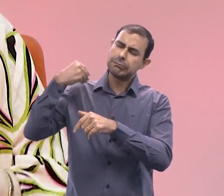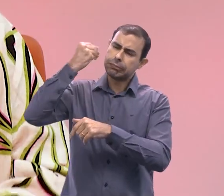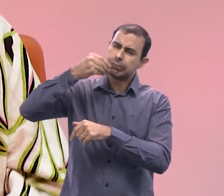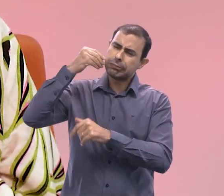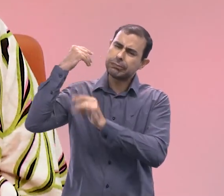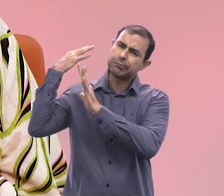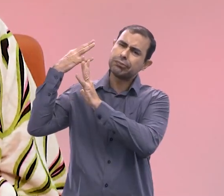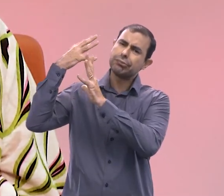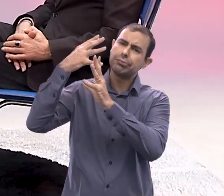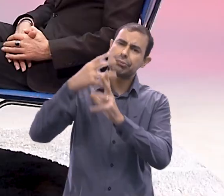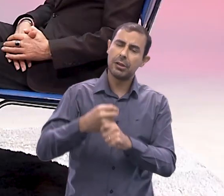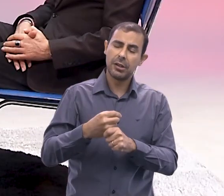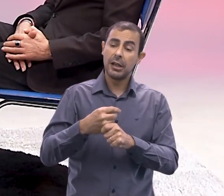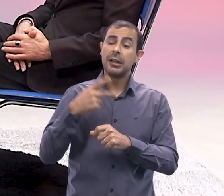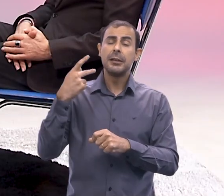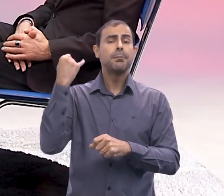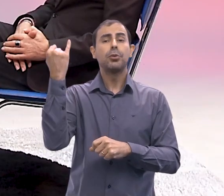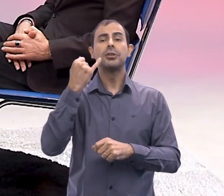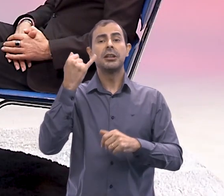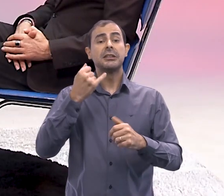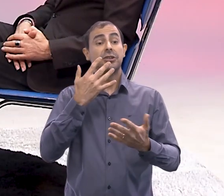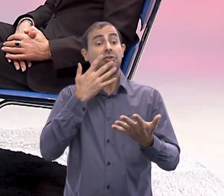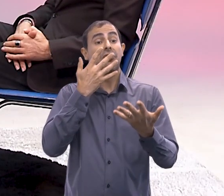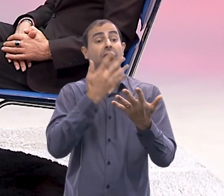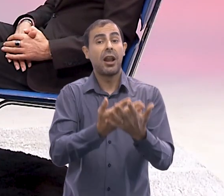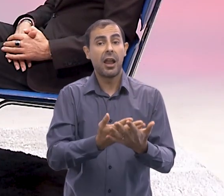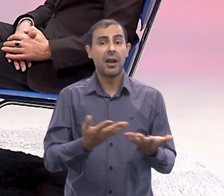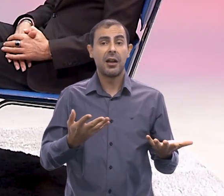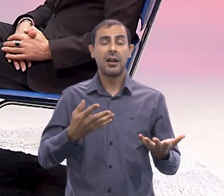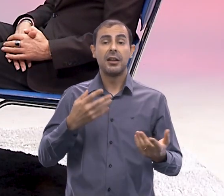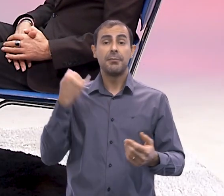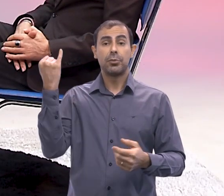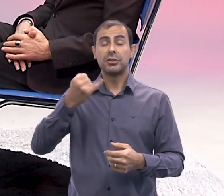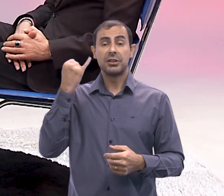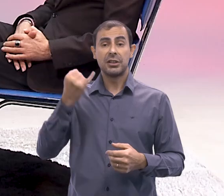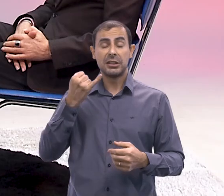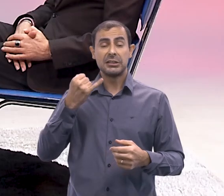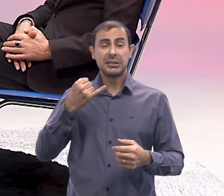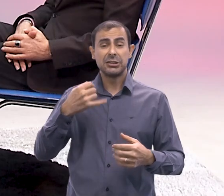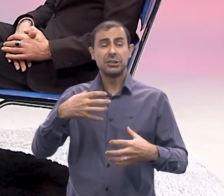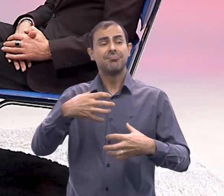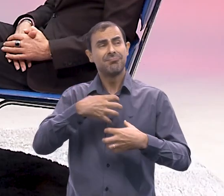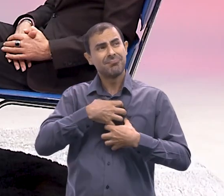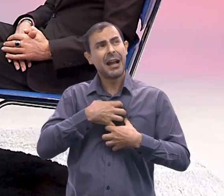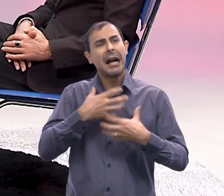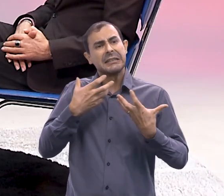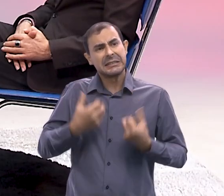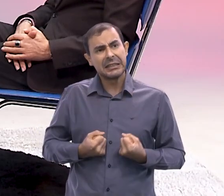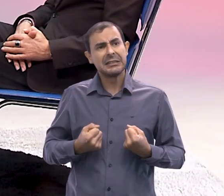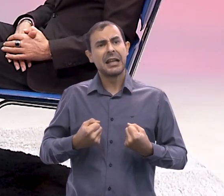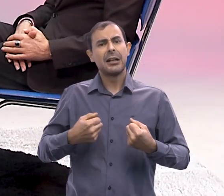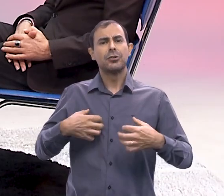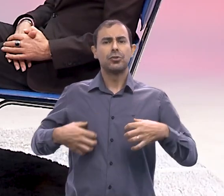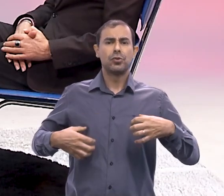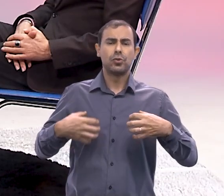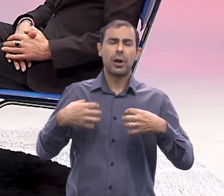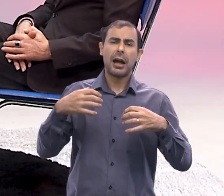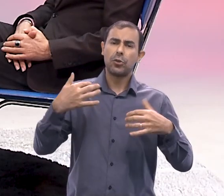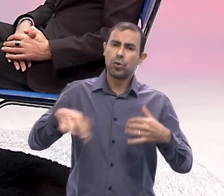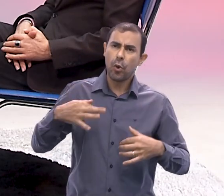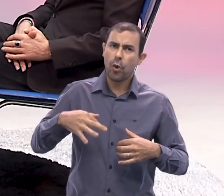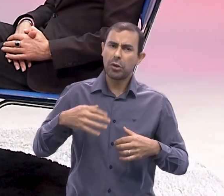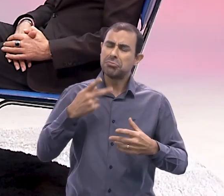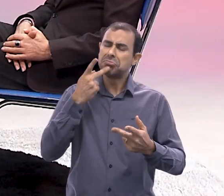trabalho que você vem desenvolvendo, dessa importância de falar, dessa aceitação da dor, do olhar, né? De olhar